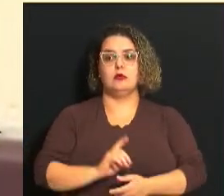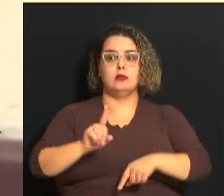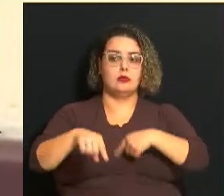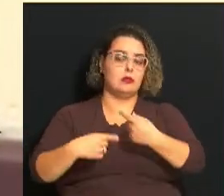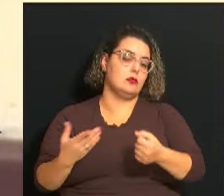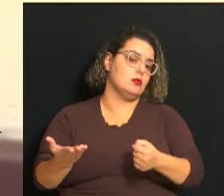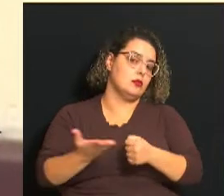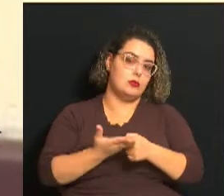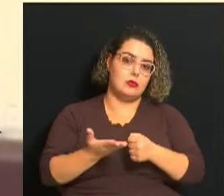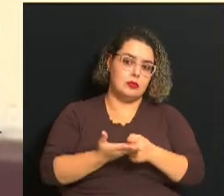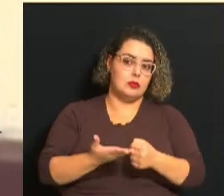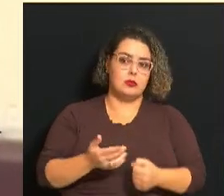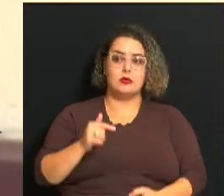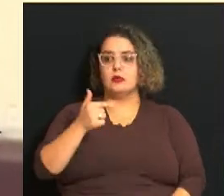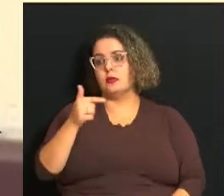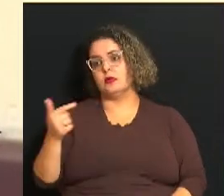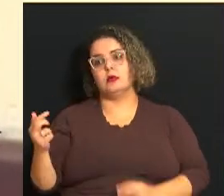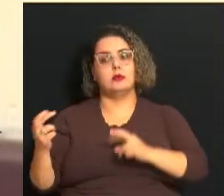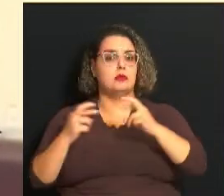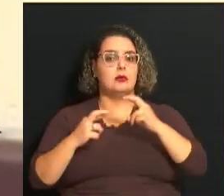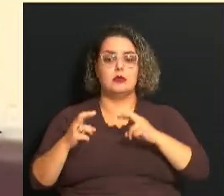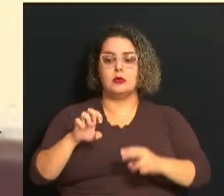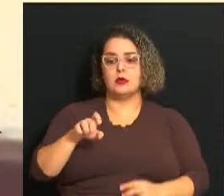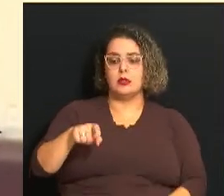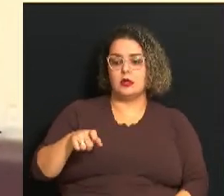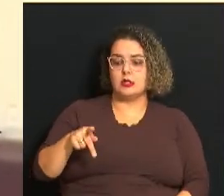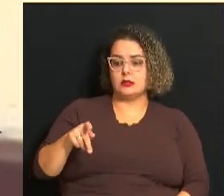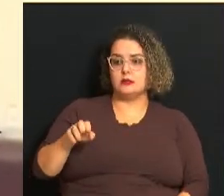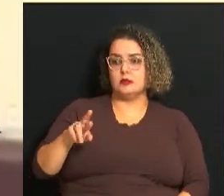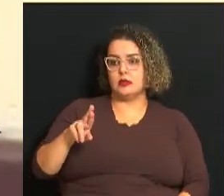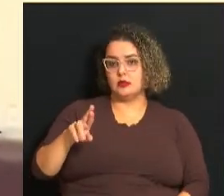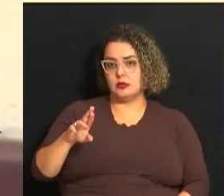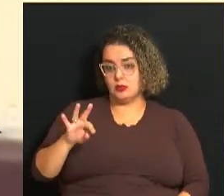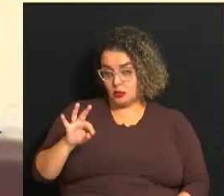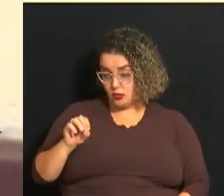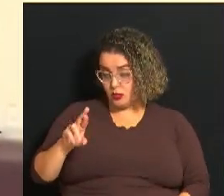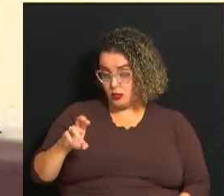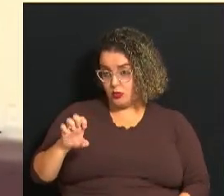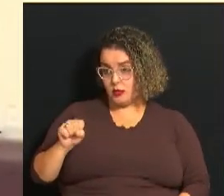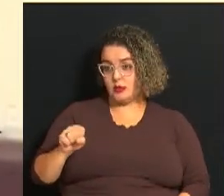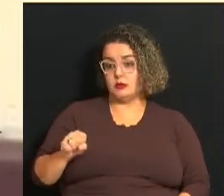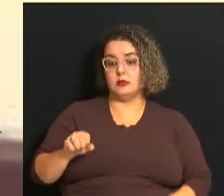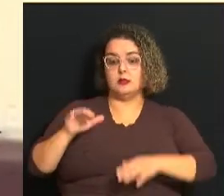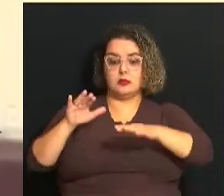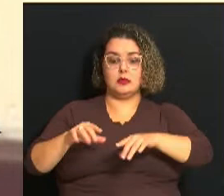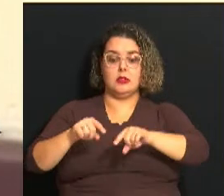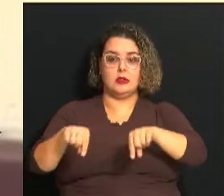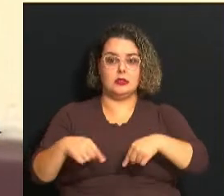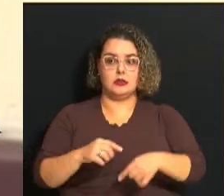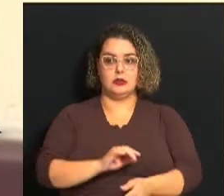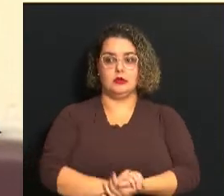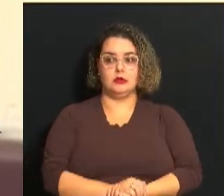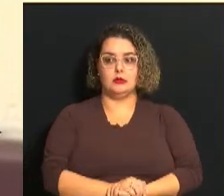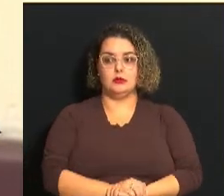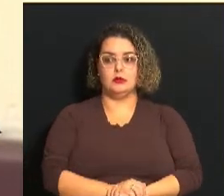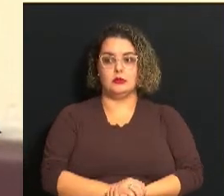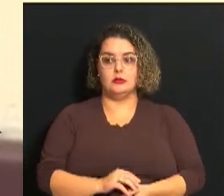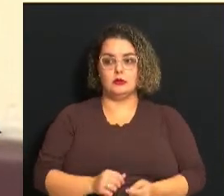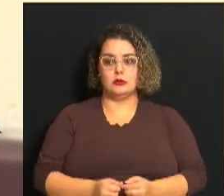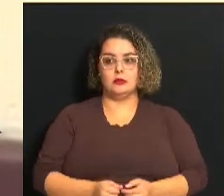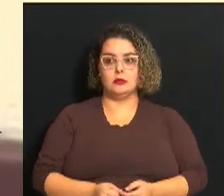alegando que não há inspetores inspetora para ficarem na sala com os alunos e alunas a